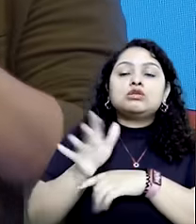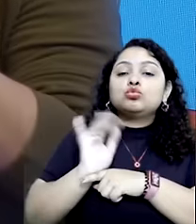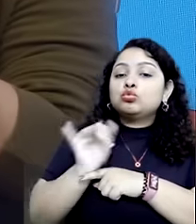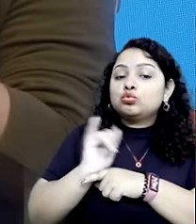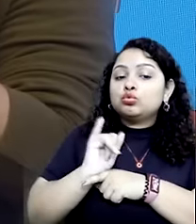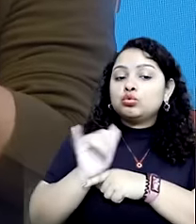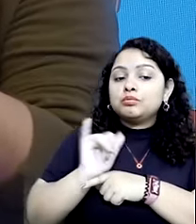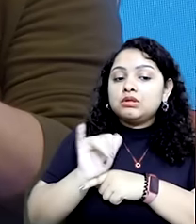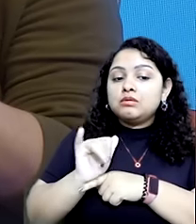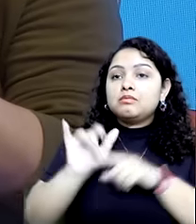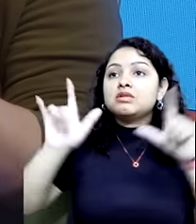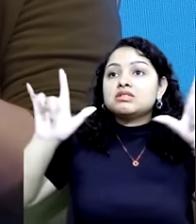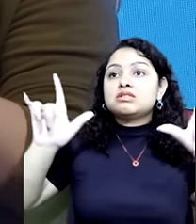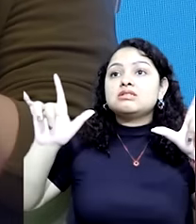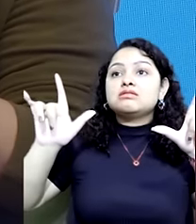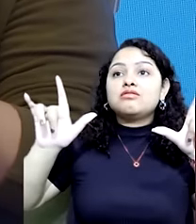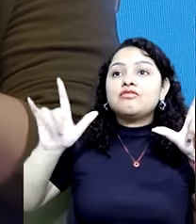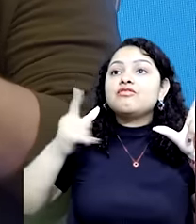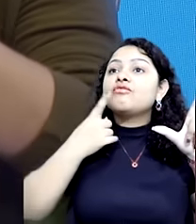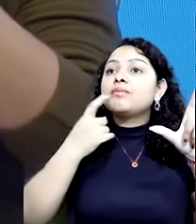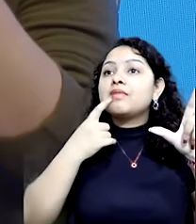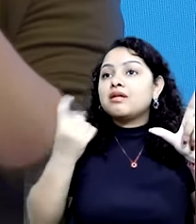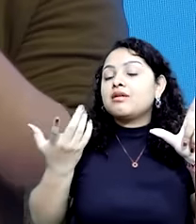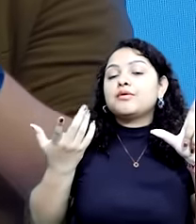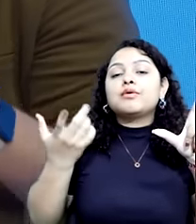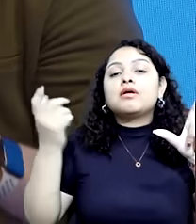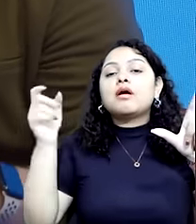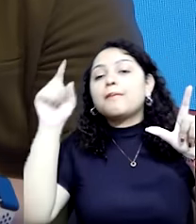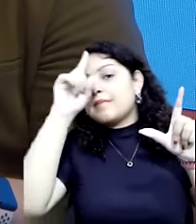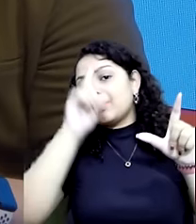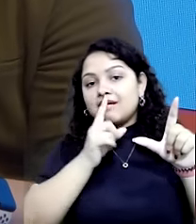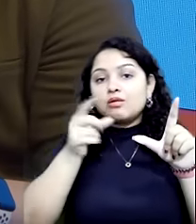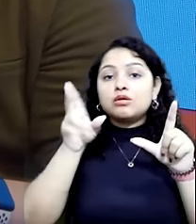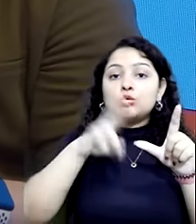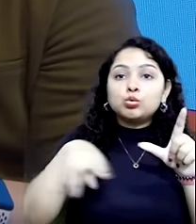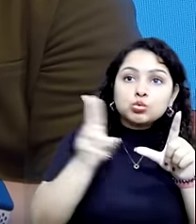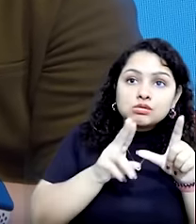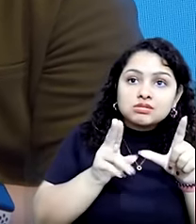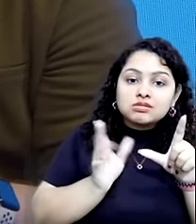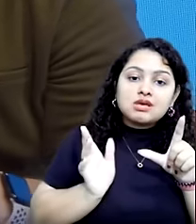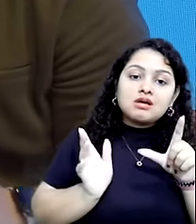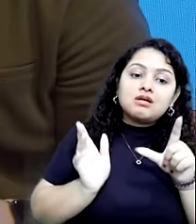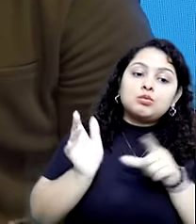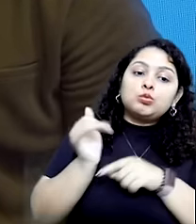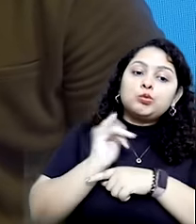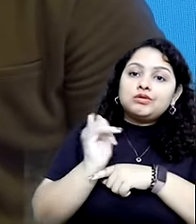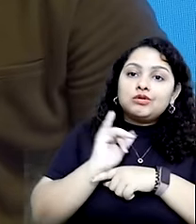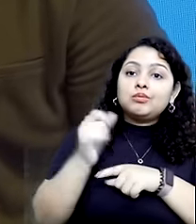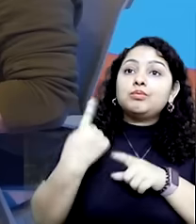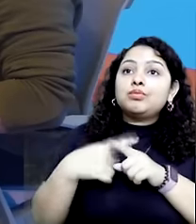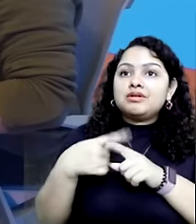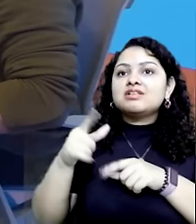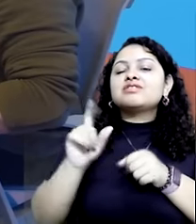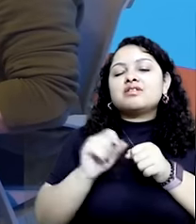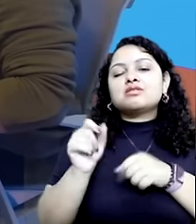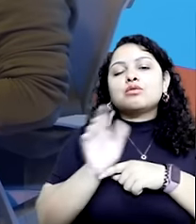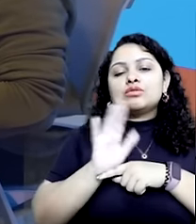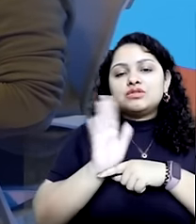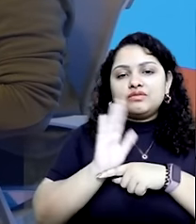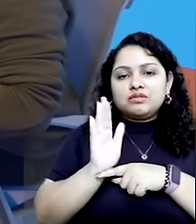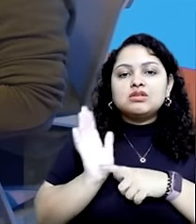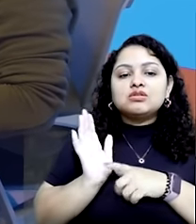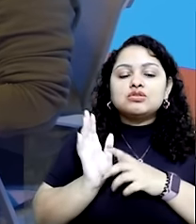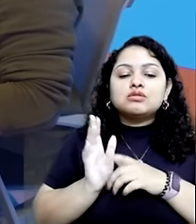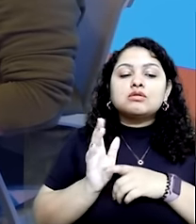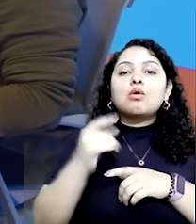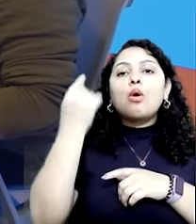e pegar uma cena de luz vermelha de luz azul de luz amarela e usar aquela cena do próprio YouTube porque eles fazem alguns vídeos com horas de